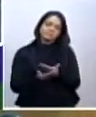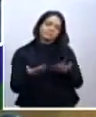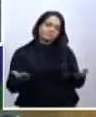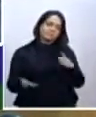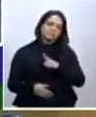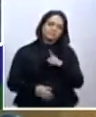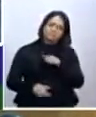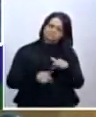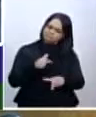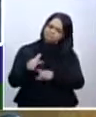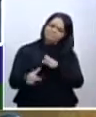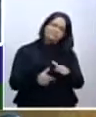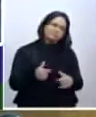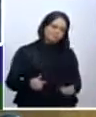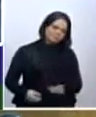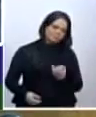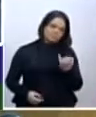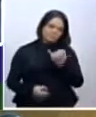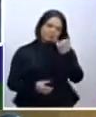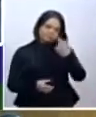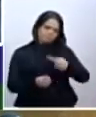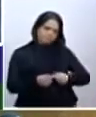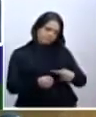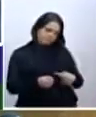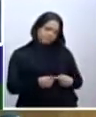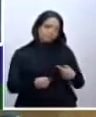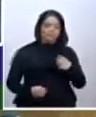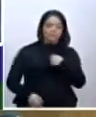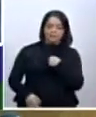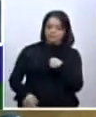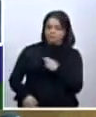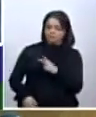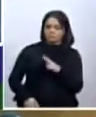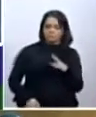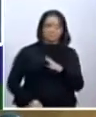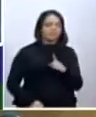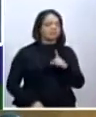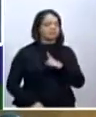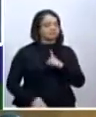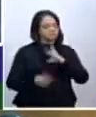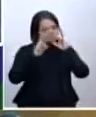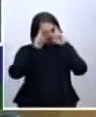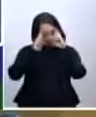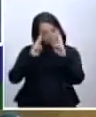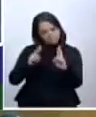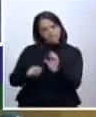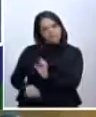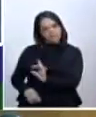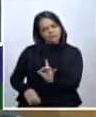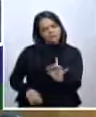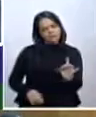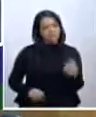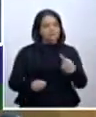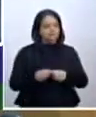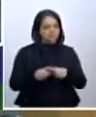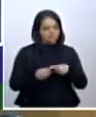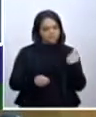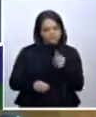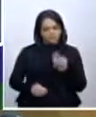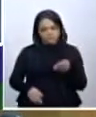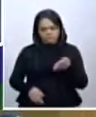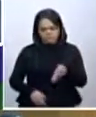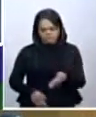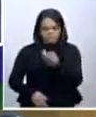papel fundamental para a cidade. Eu particularmente, tenho muito respeito em cada cidade que nós vamos